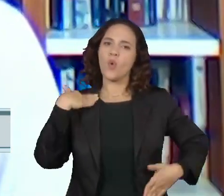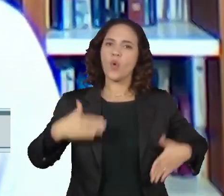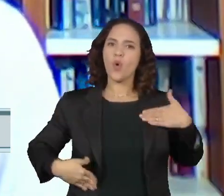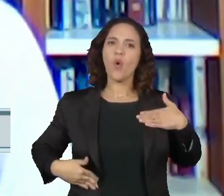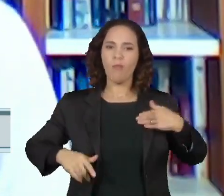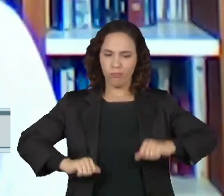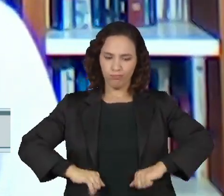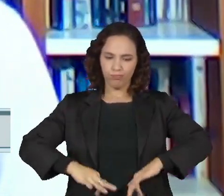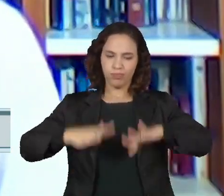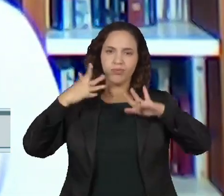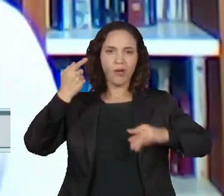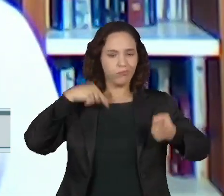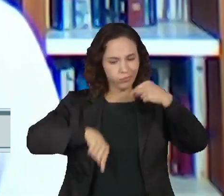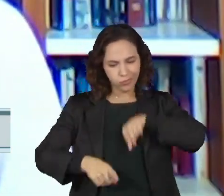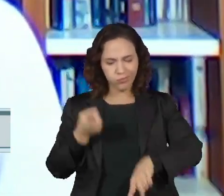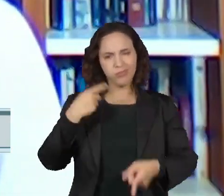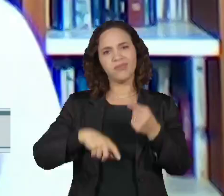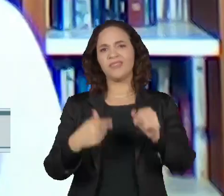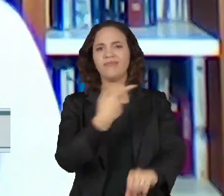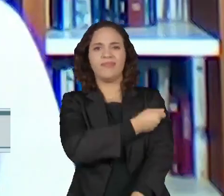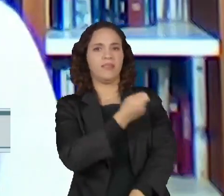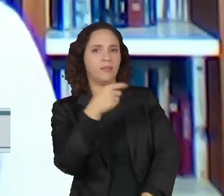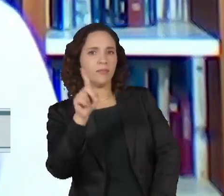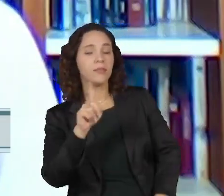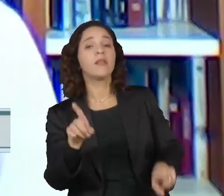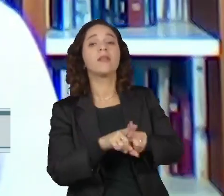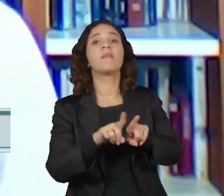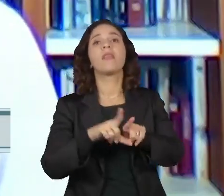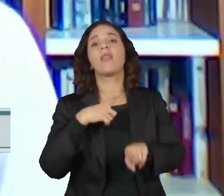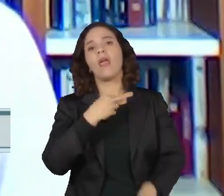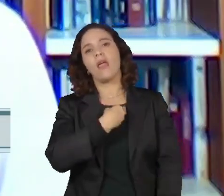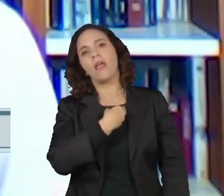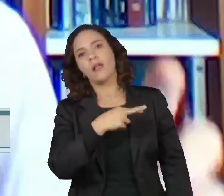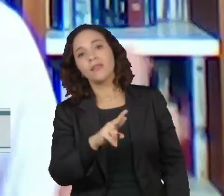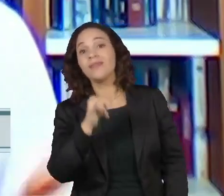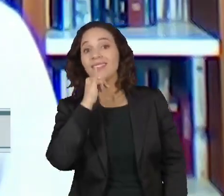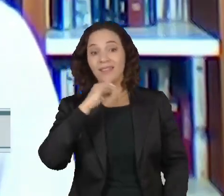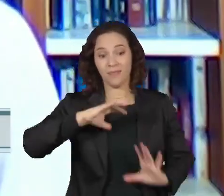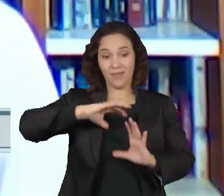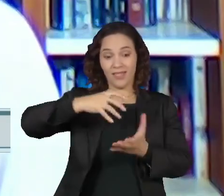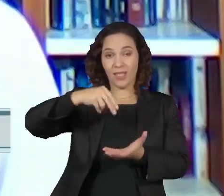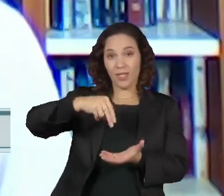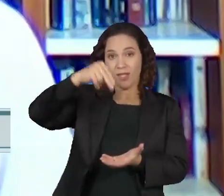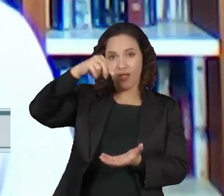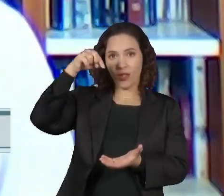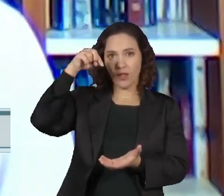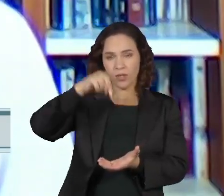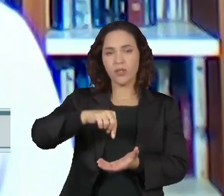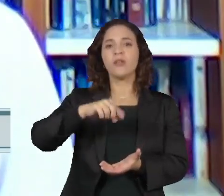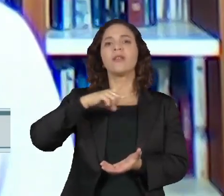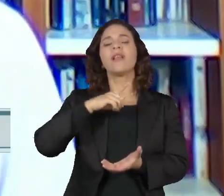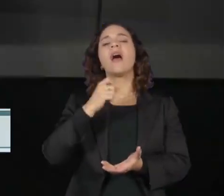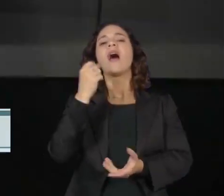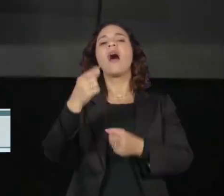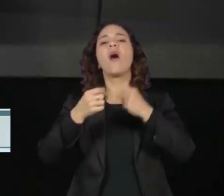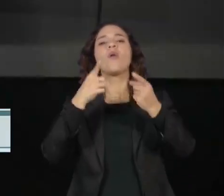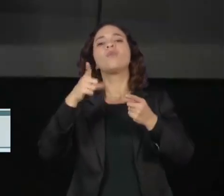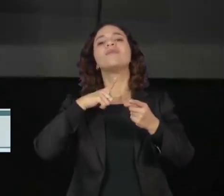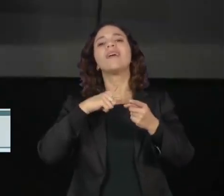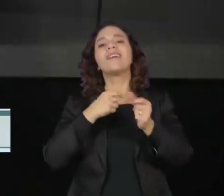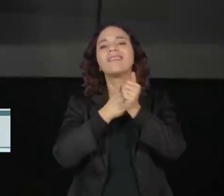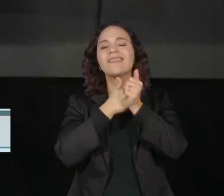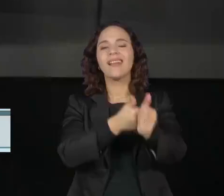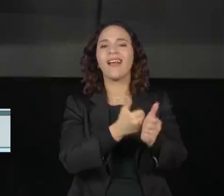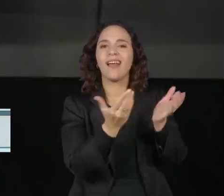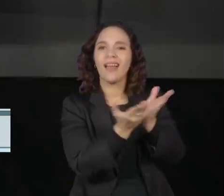sem usar a vacina. Motivos religiosos, então a gente tem no hemisfério norte os cinturões bíblicos, que são